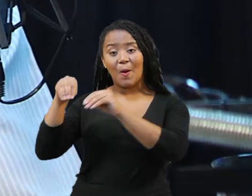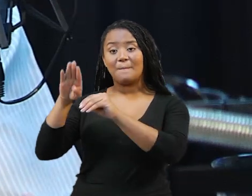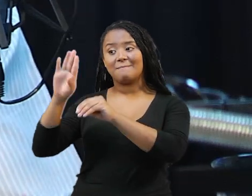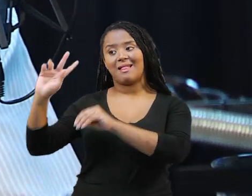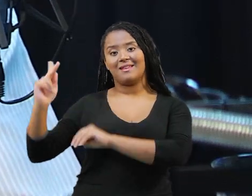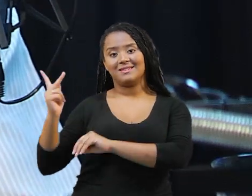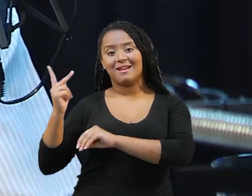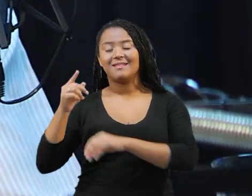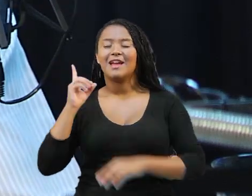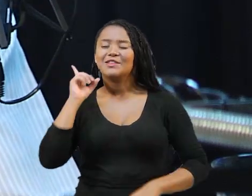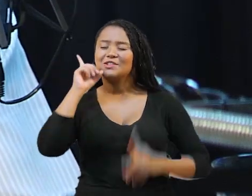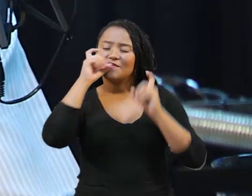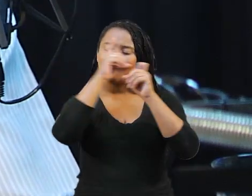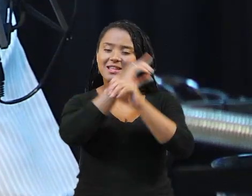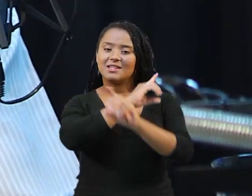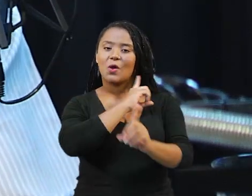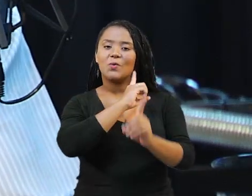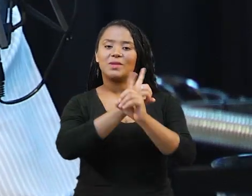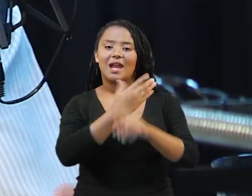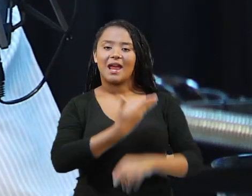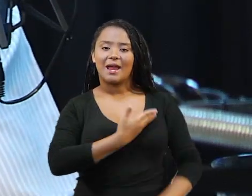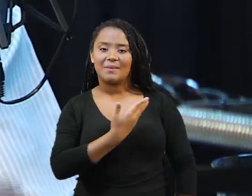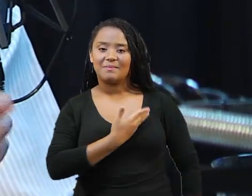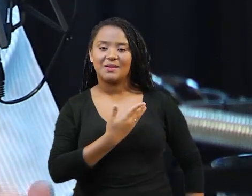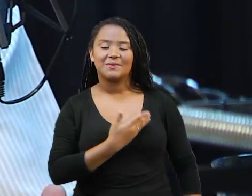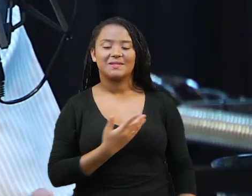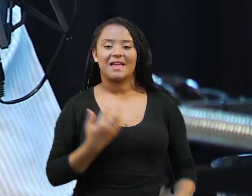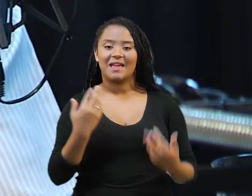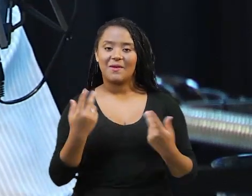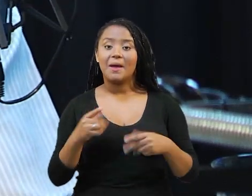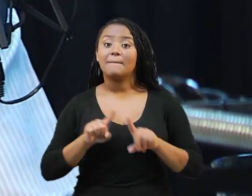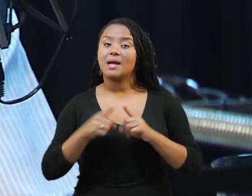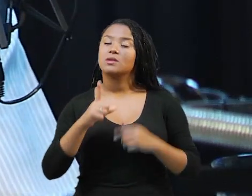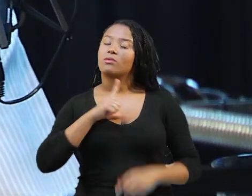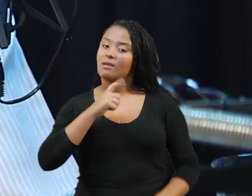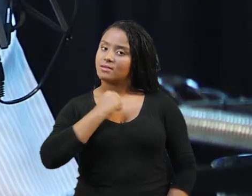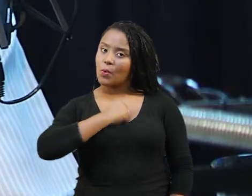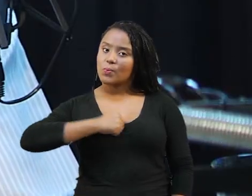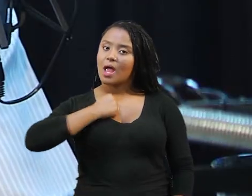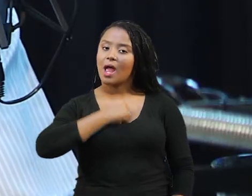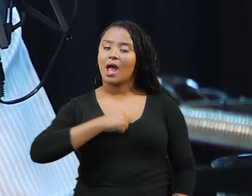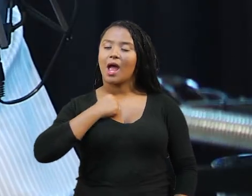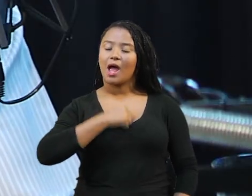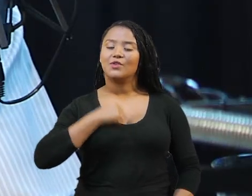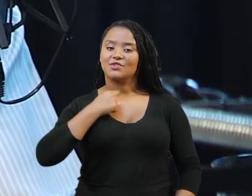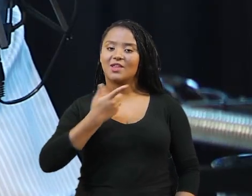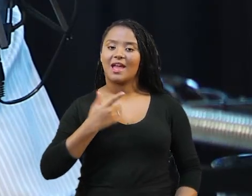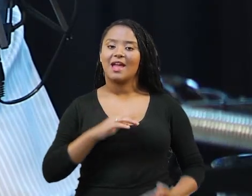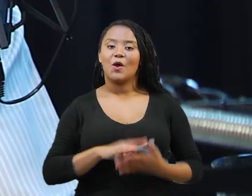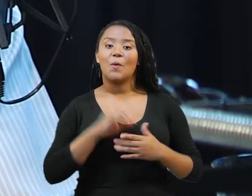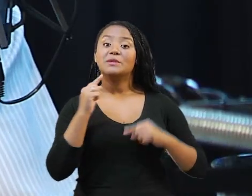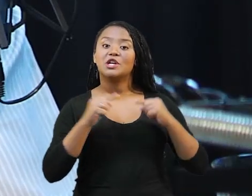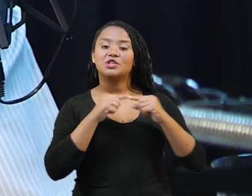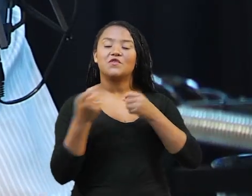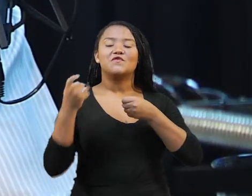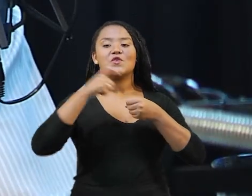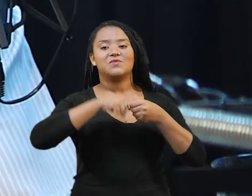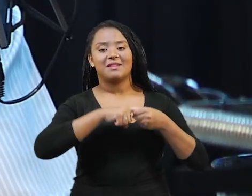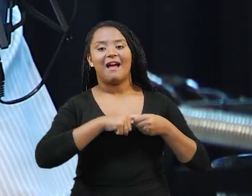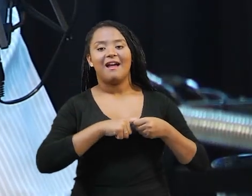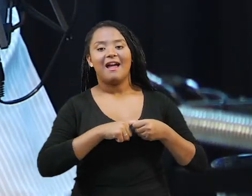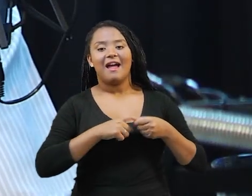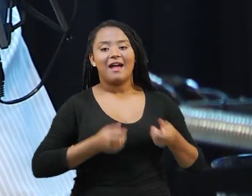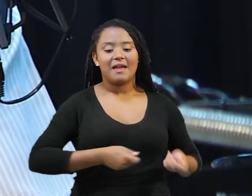estar às vezes nesse ritmo, né? Então, mas tem saudade, o projeto é voltar a jogar. E gosto